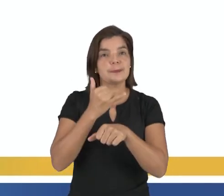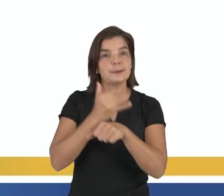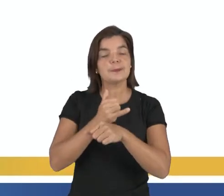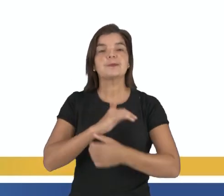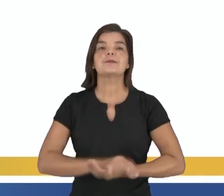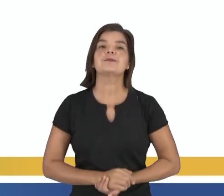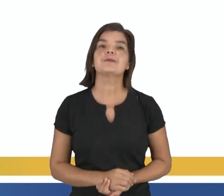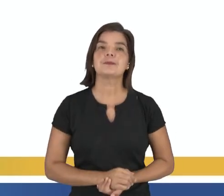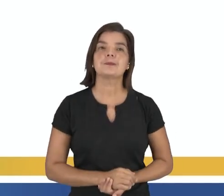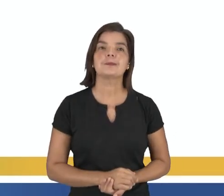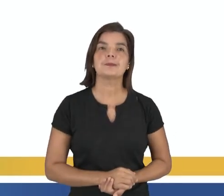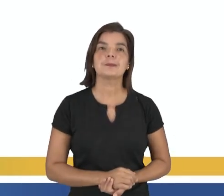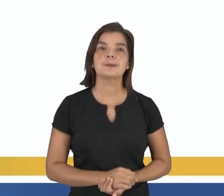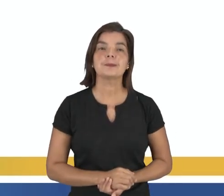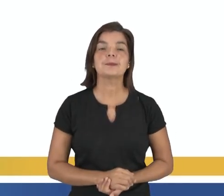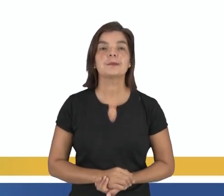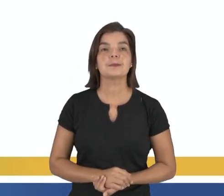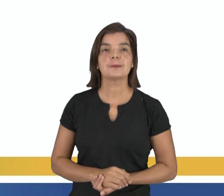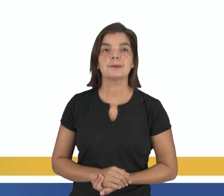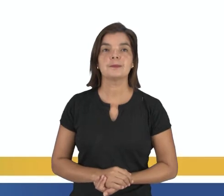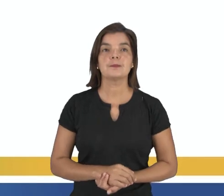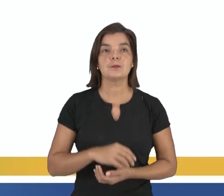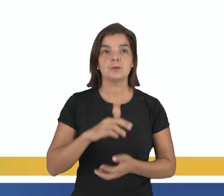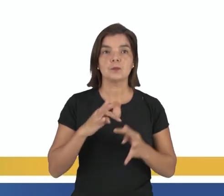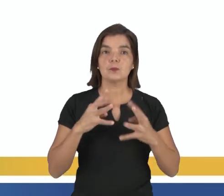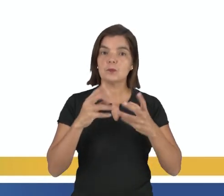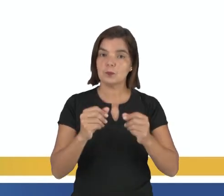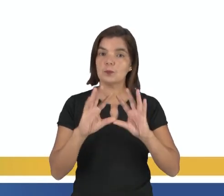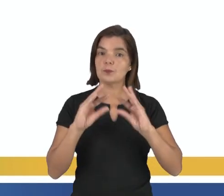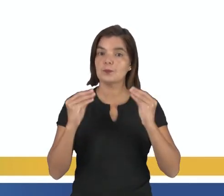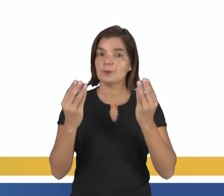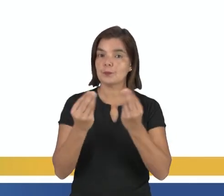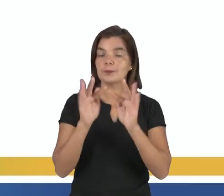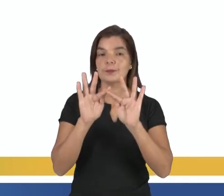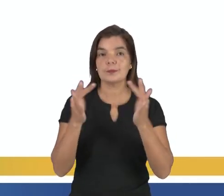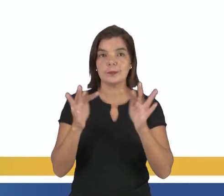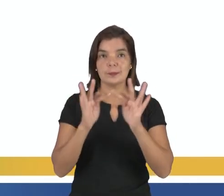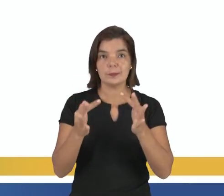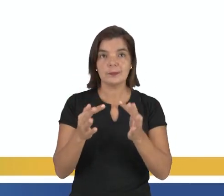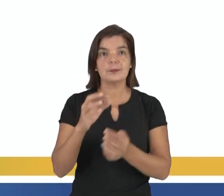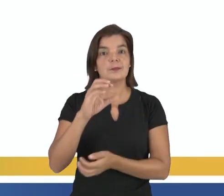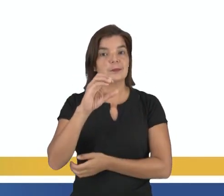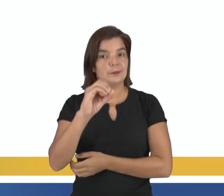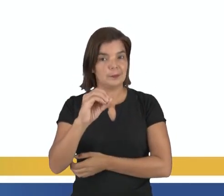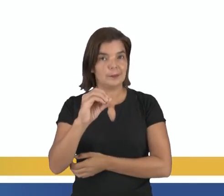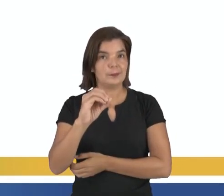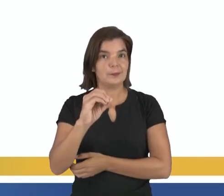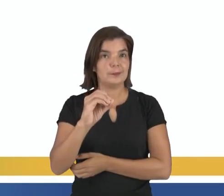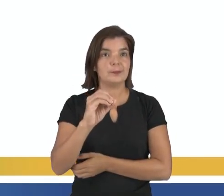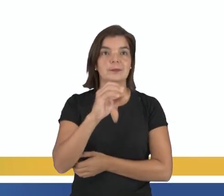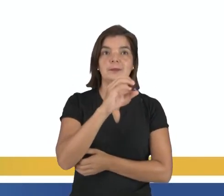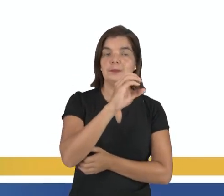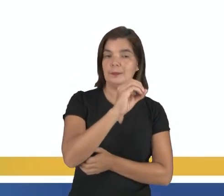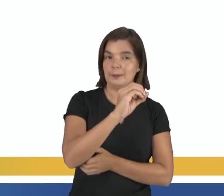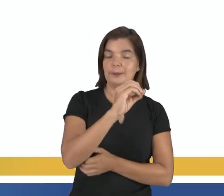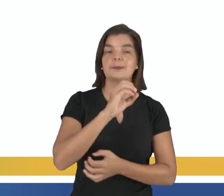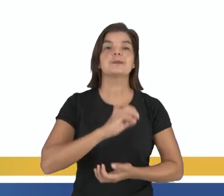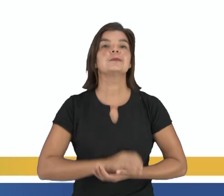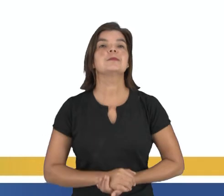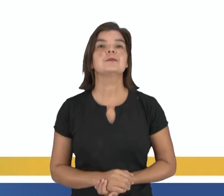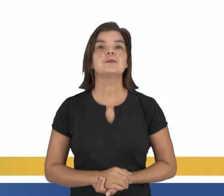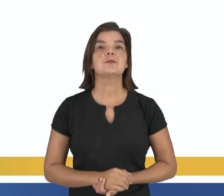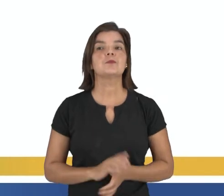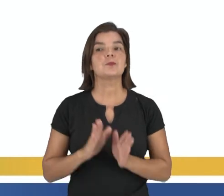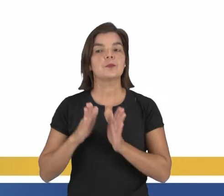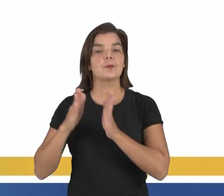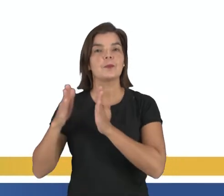beleza? Vamos determinar aqui o NOx. Então, ó, toda substância simples, NOx 0. Então, 0 aqui, 0 aqui.